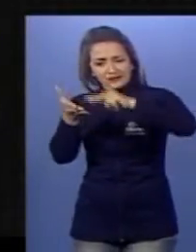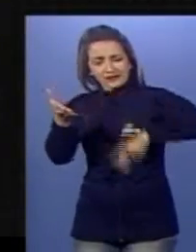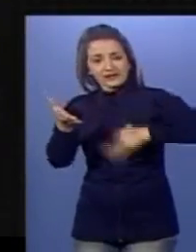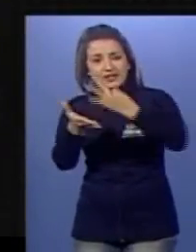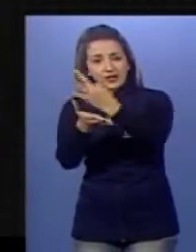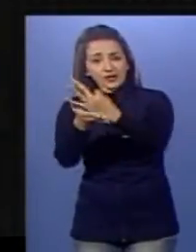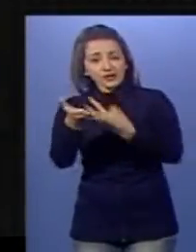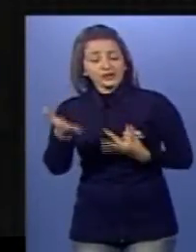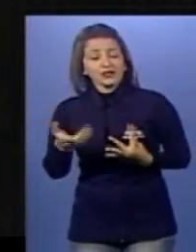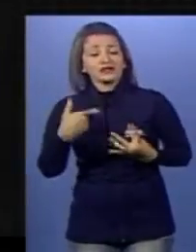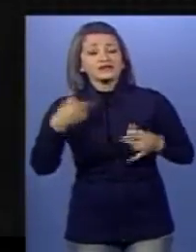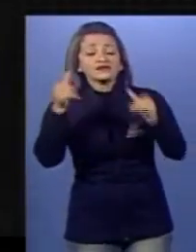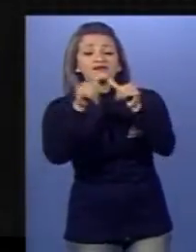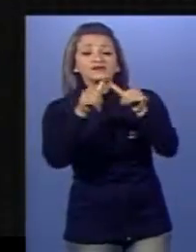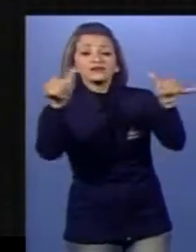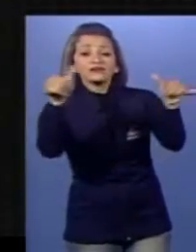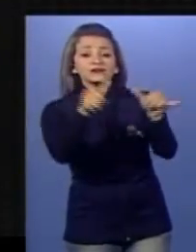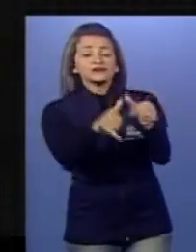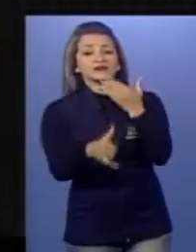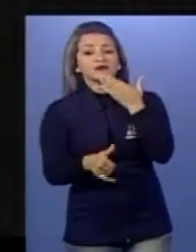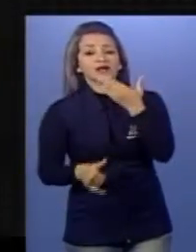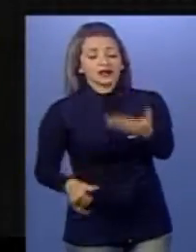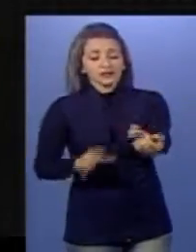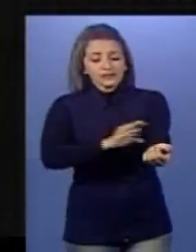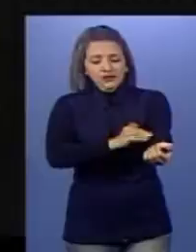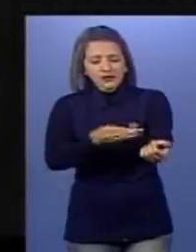campanha onde a época